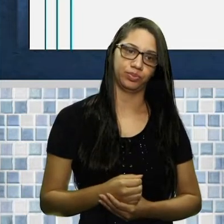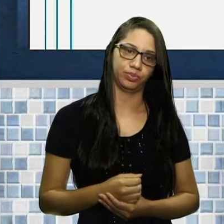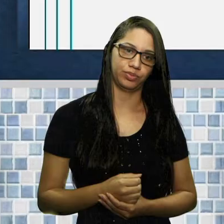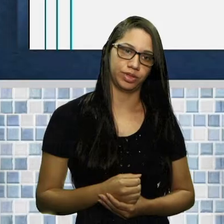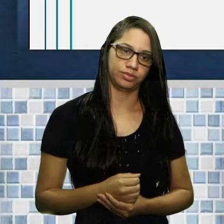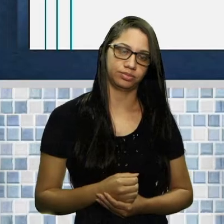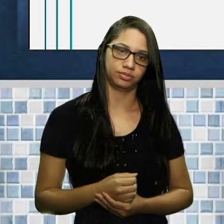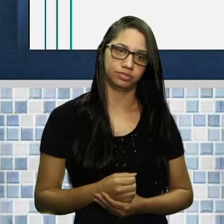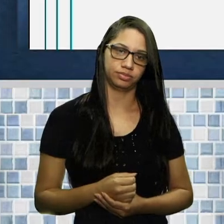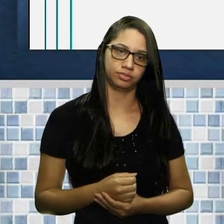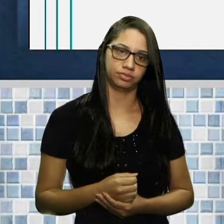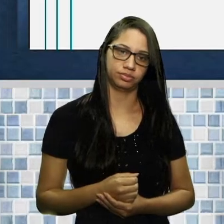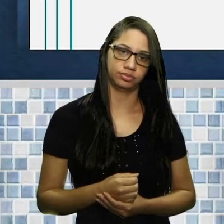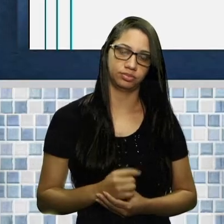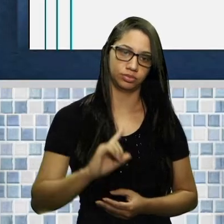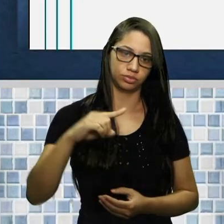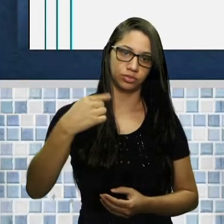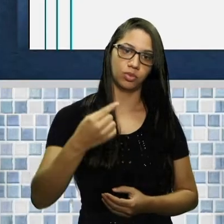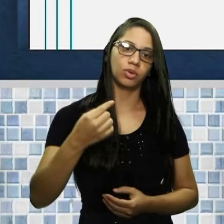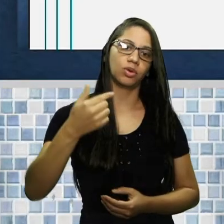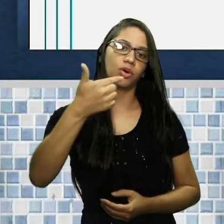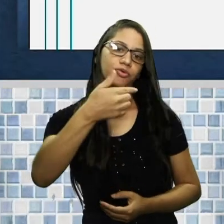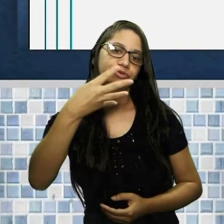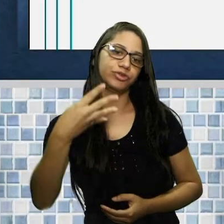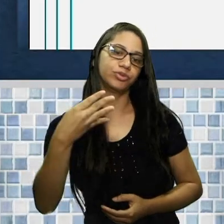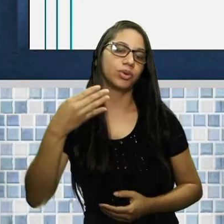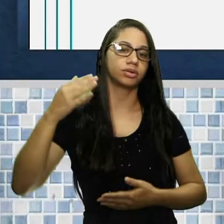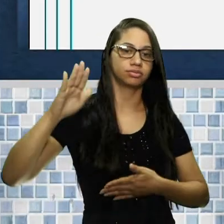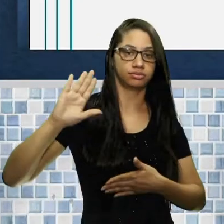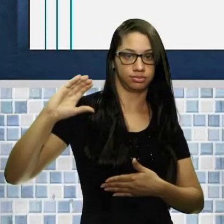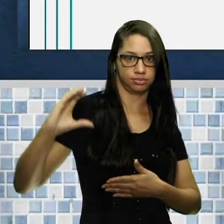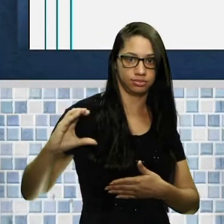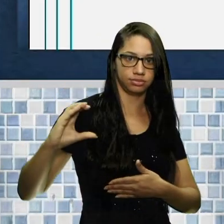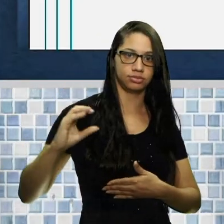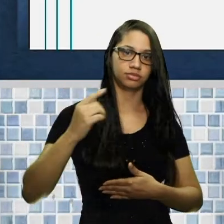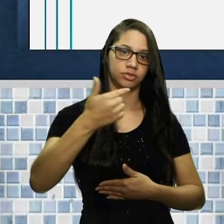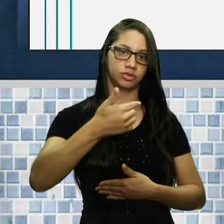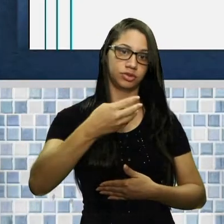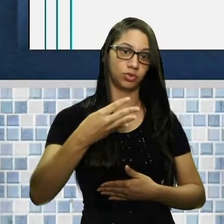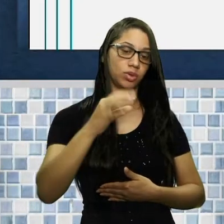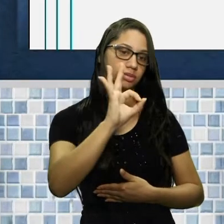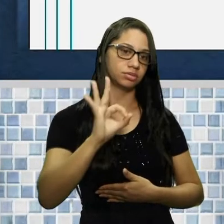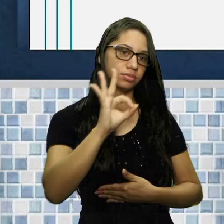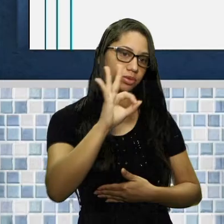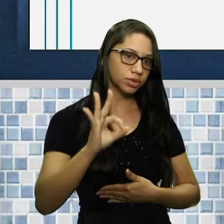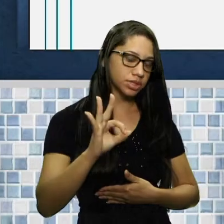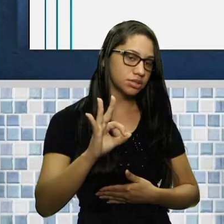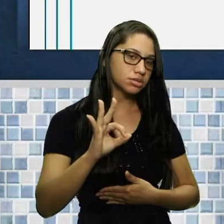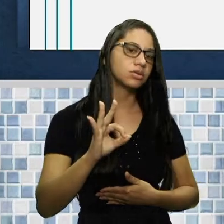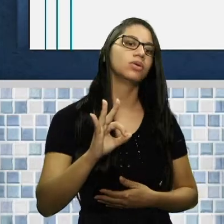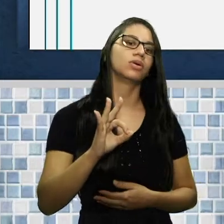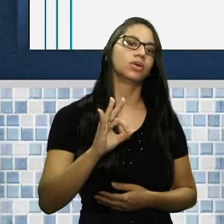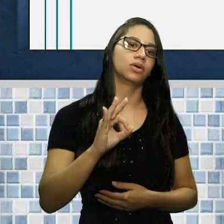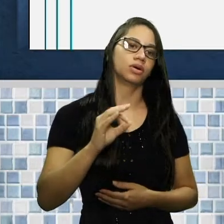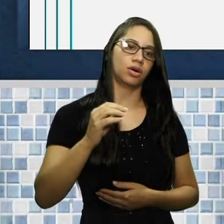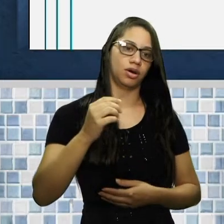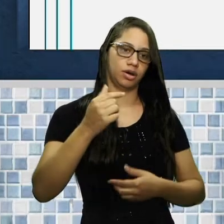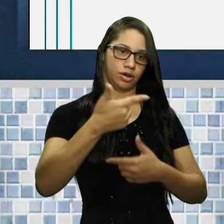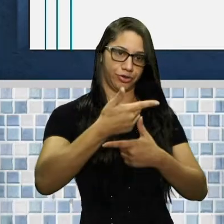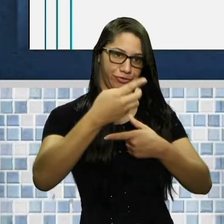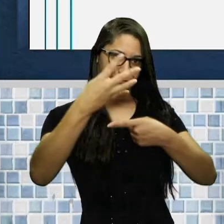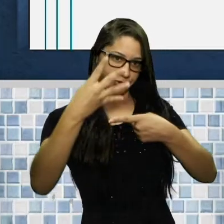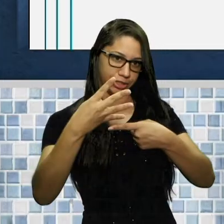de eleitores. O próximo, que é o candidato C, 24%. 24%, que é